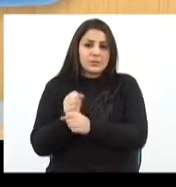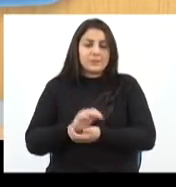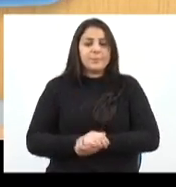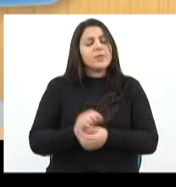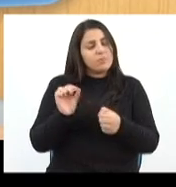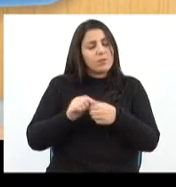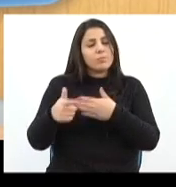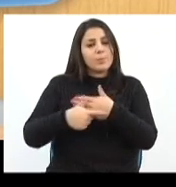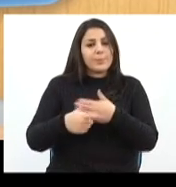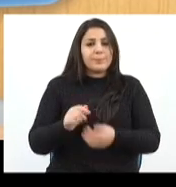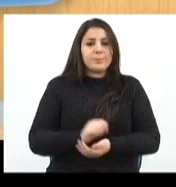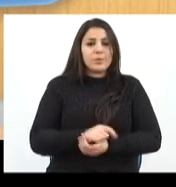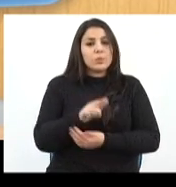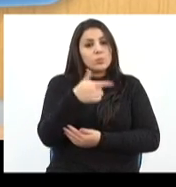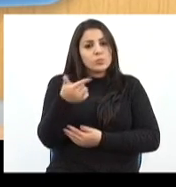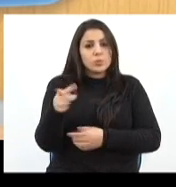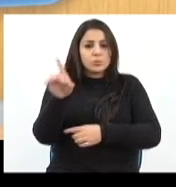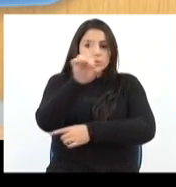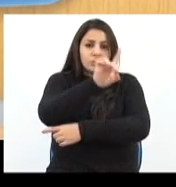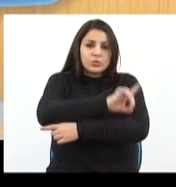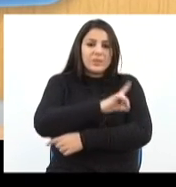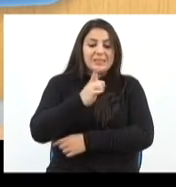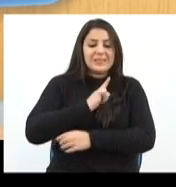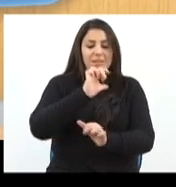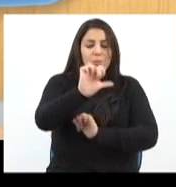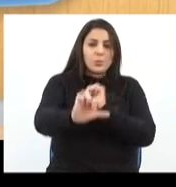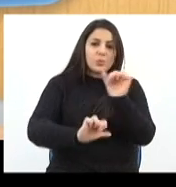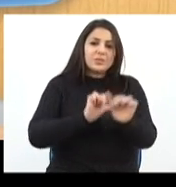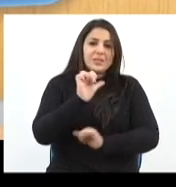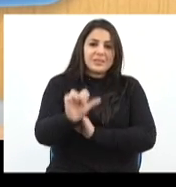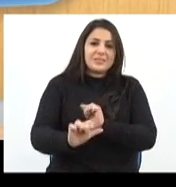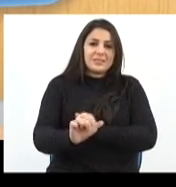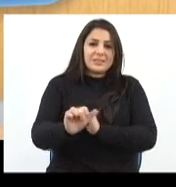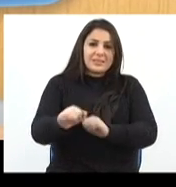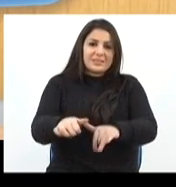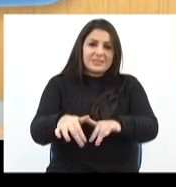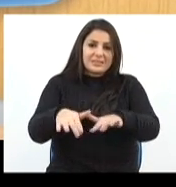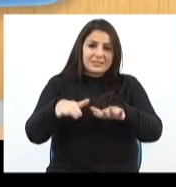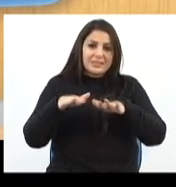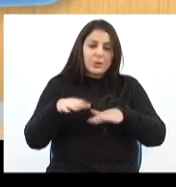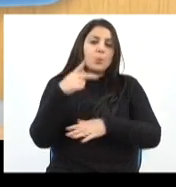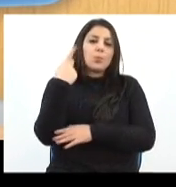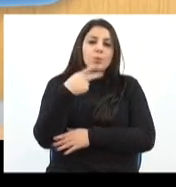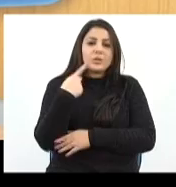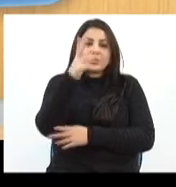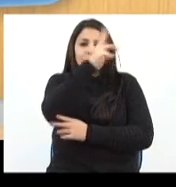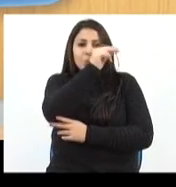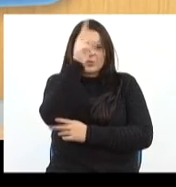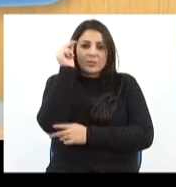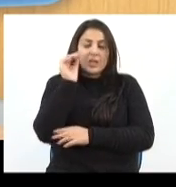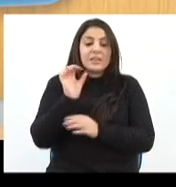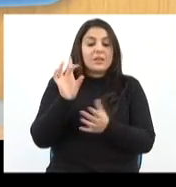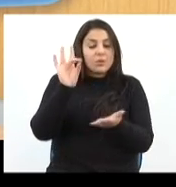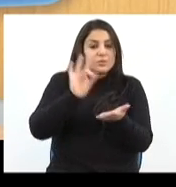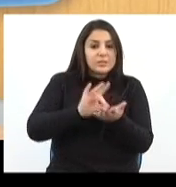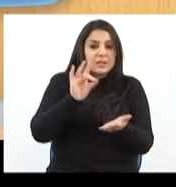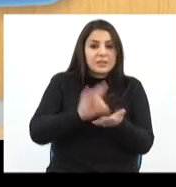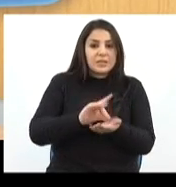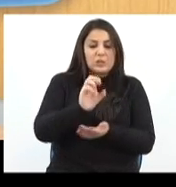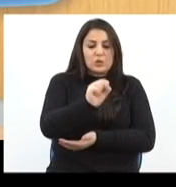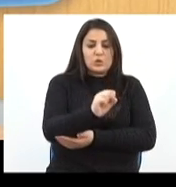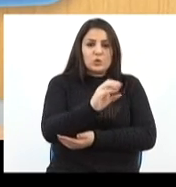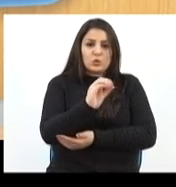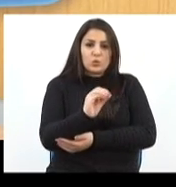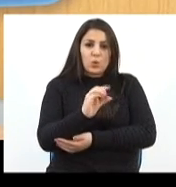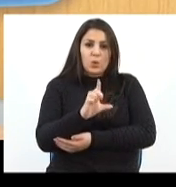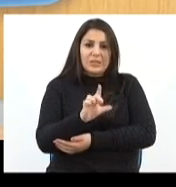próximos dias, teremos mudanças no cenário político municipal. Está confirmado que o Solidariedade vai perder pelo